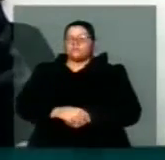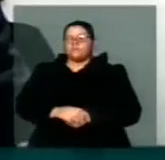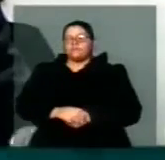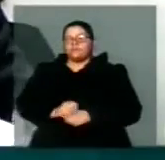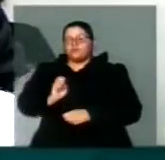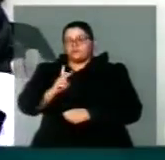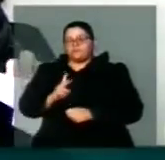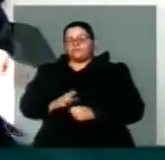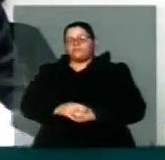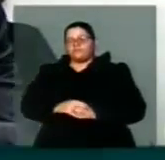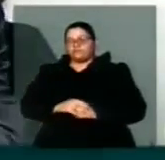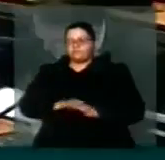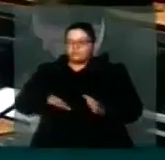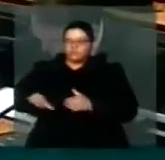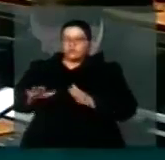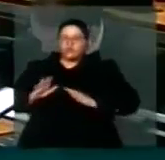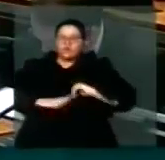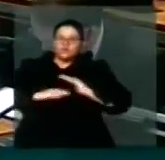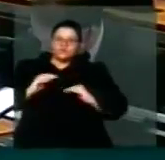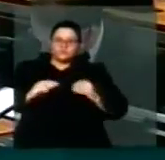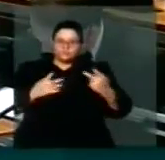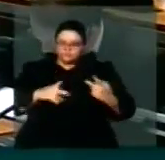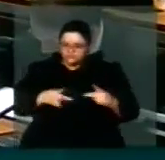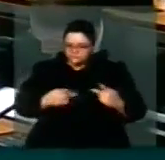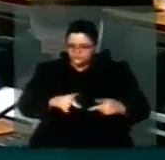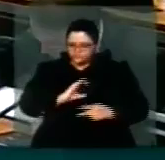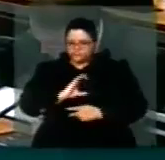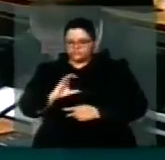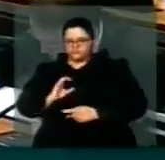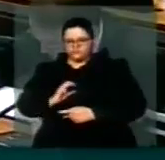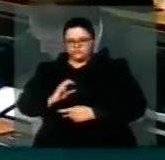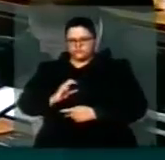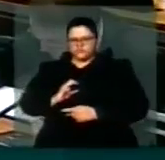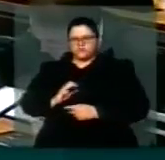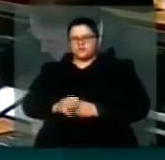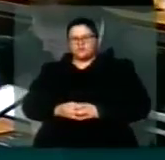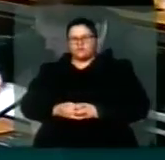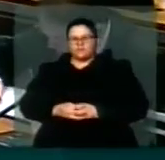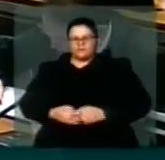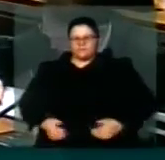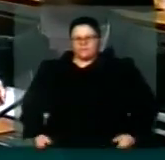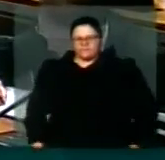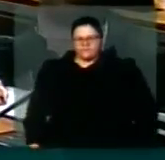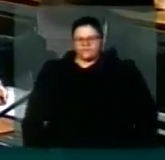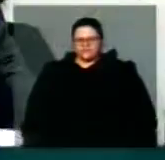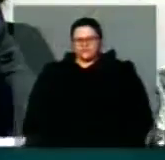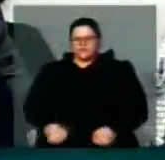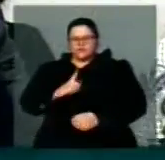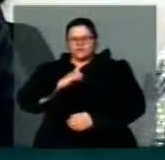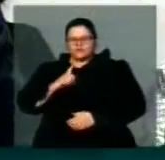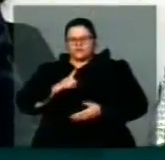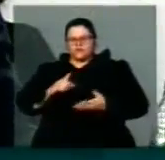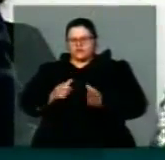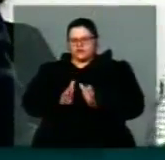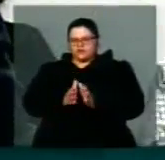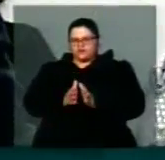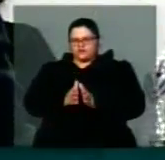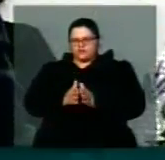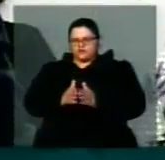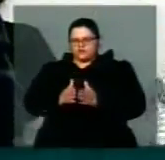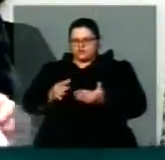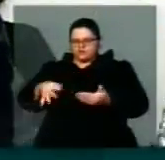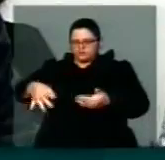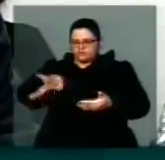Ao fato em si, partimos da seguinte corpo que está na petição a partir da página 13.